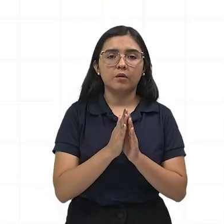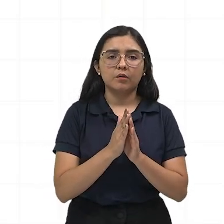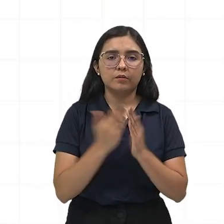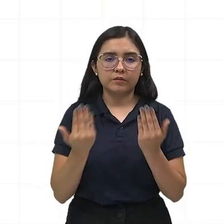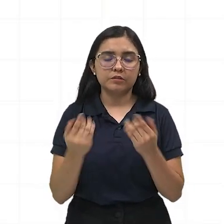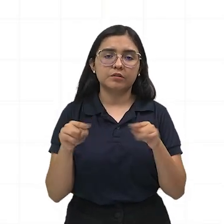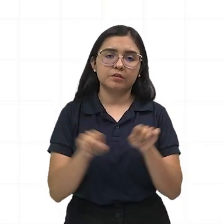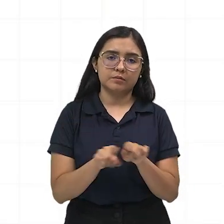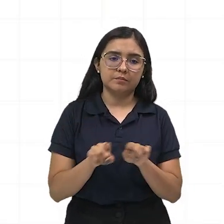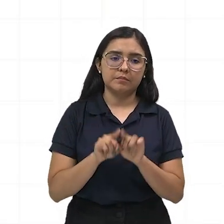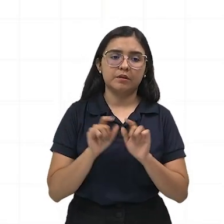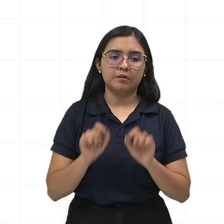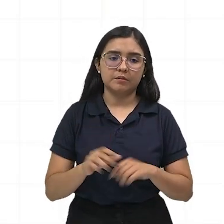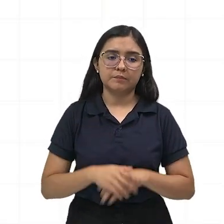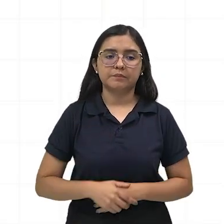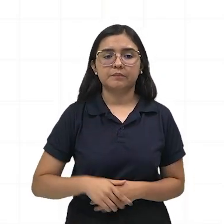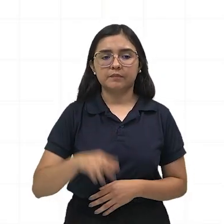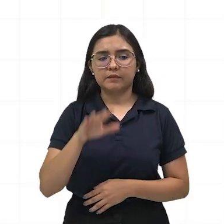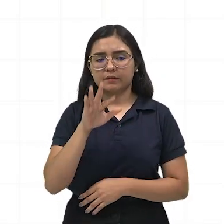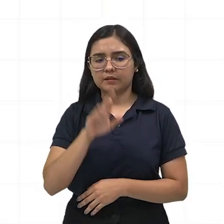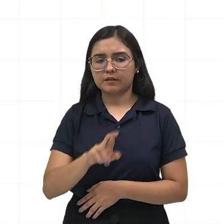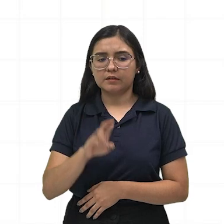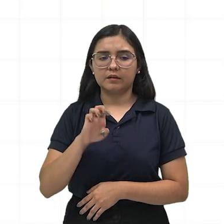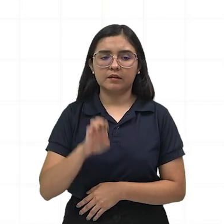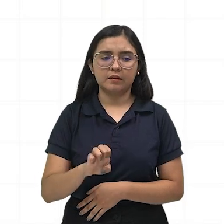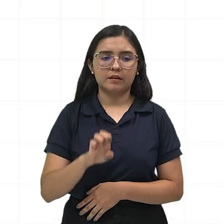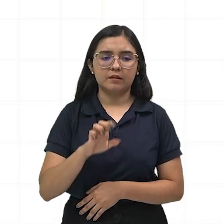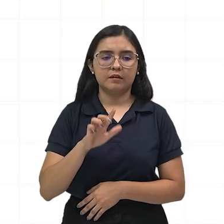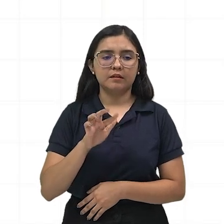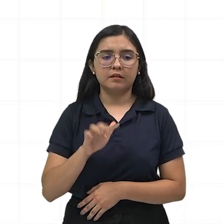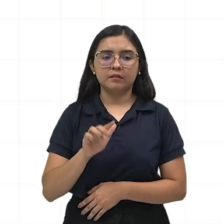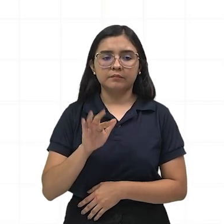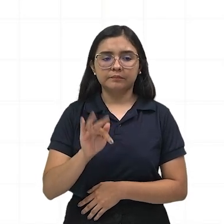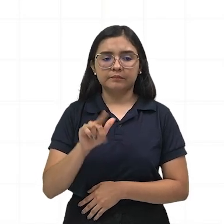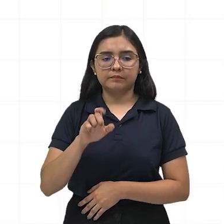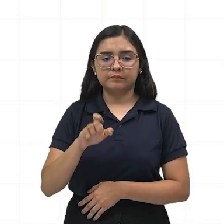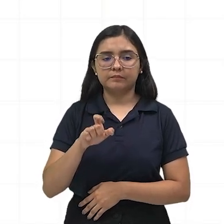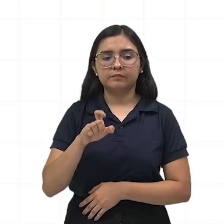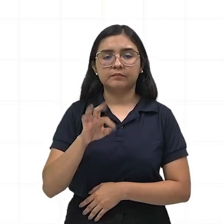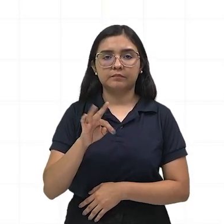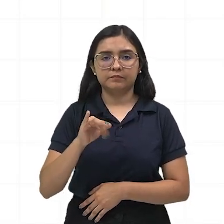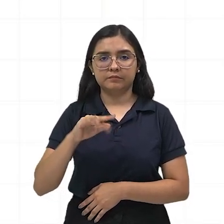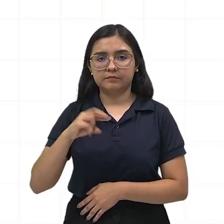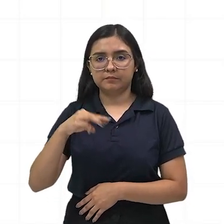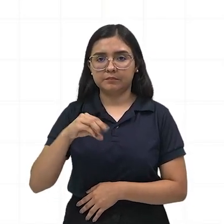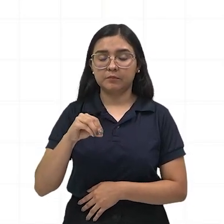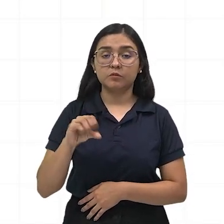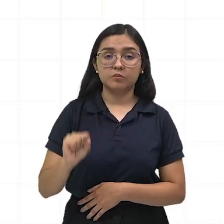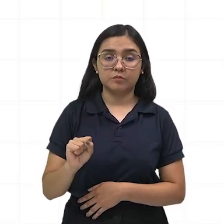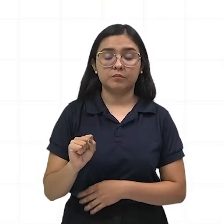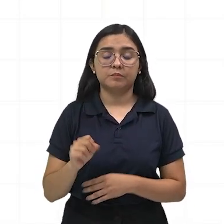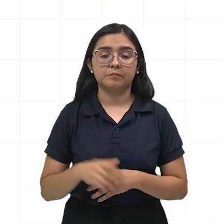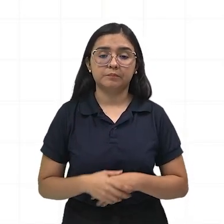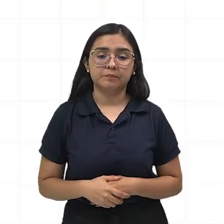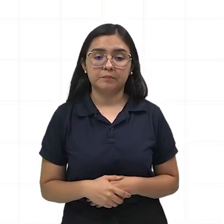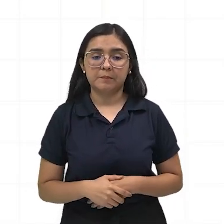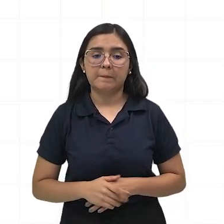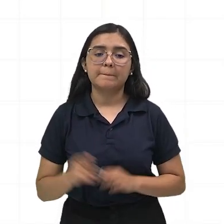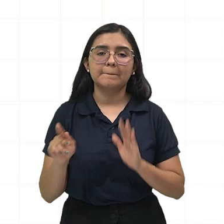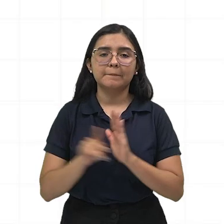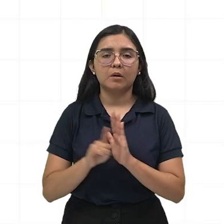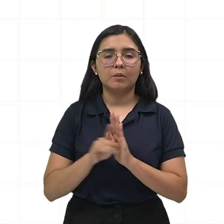fazendo a reflexão. Isso nos lembra muito o reflexo, né? Lá do